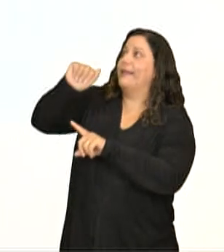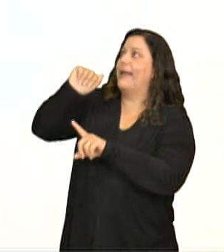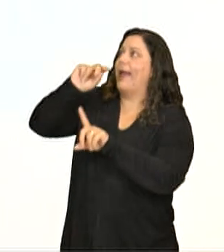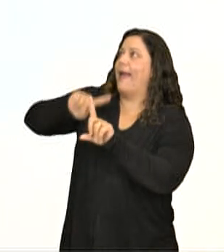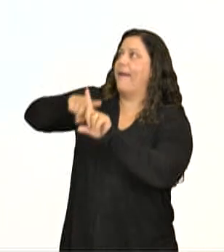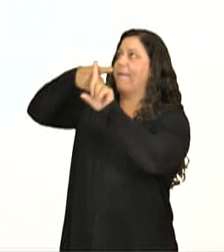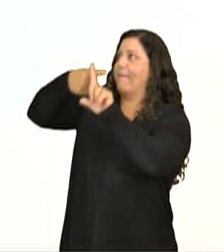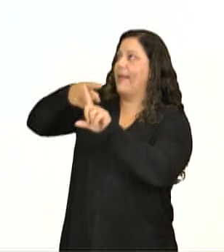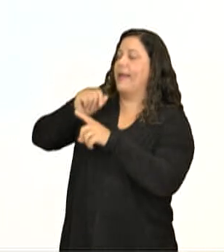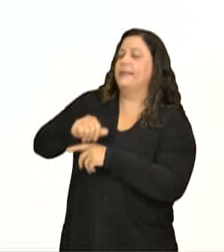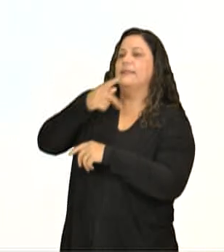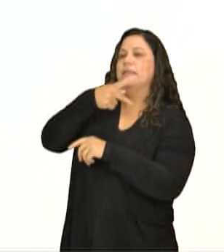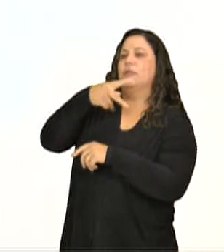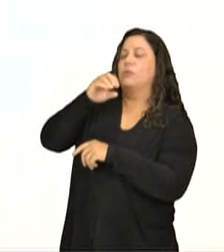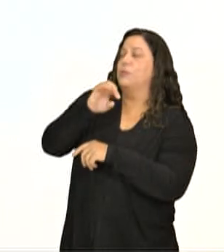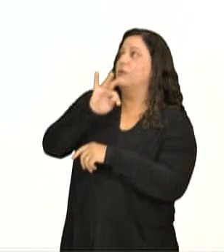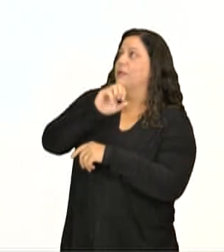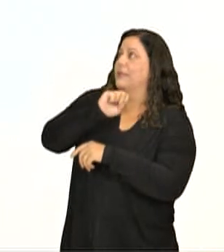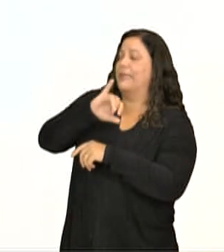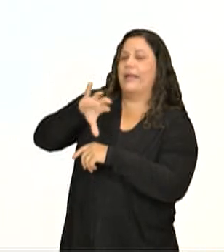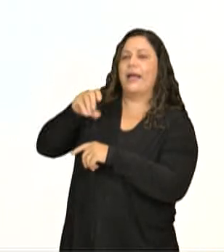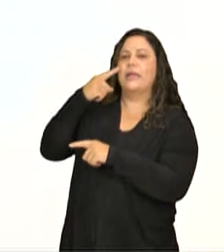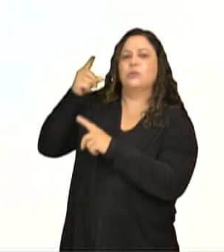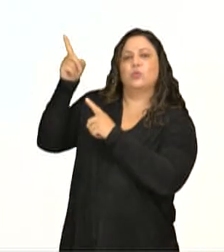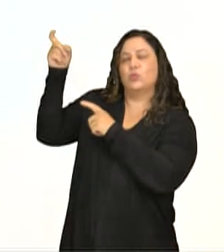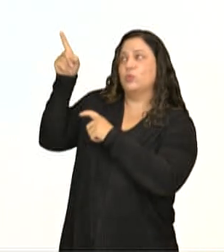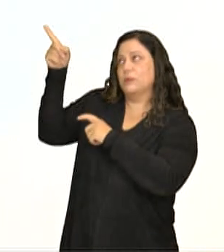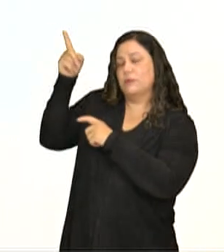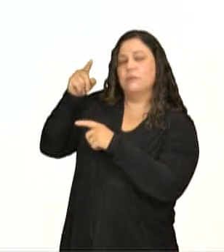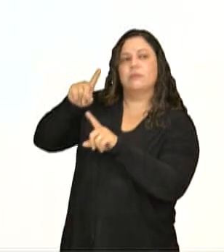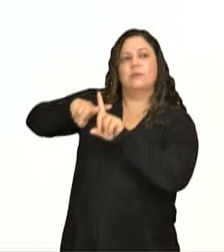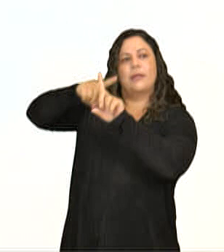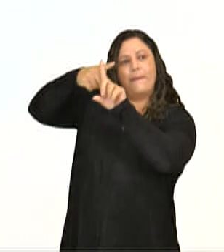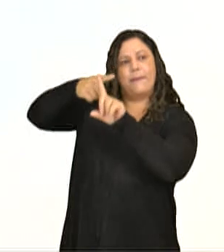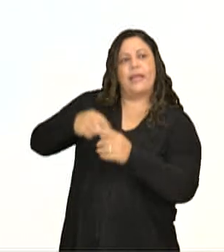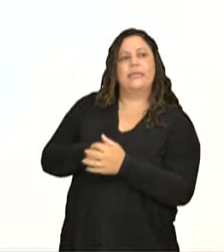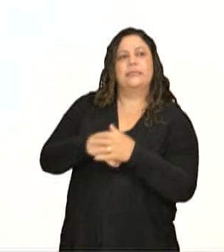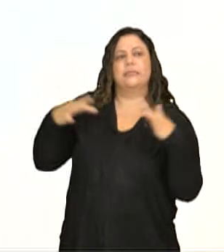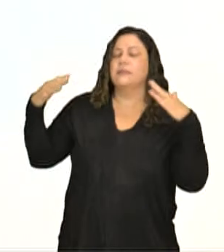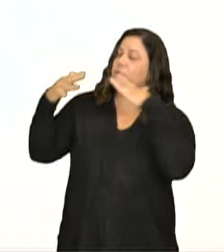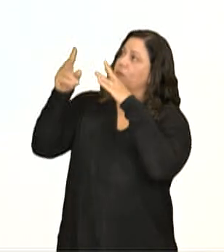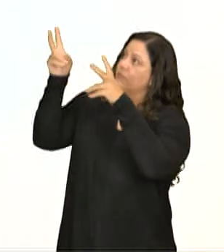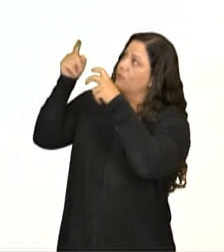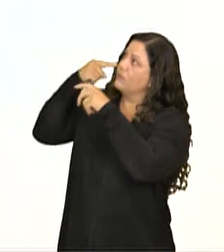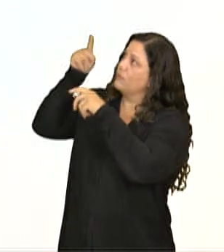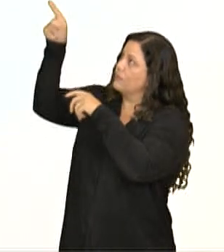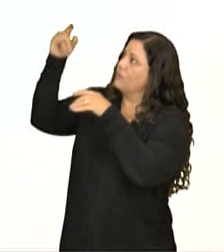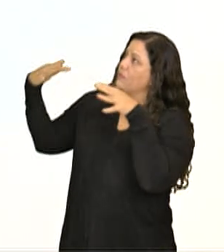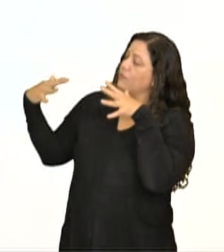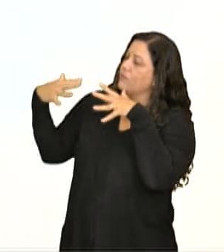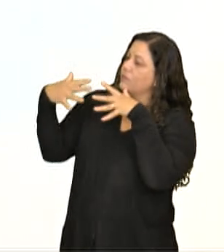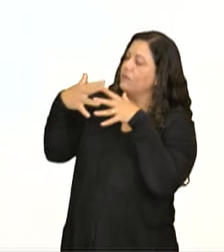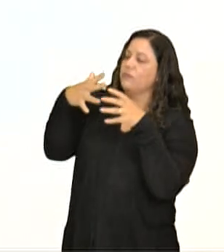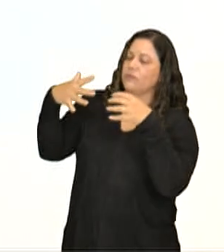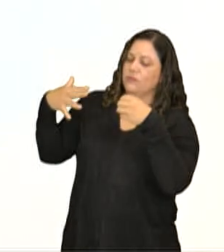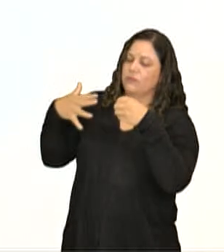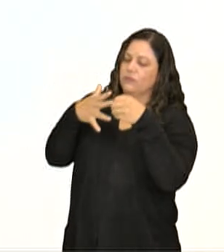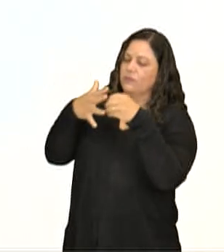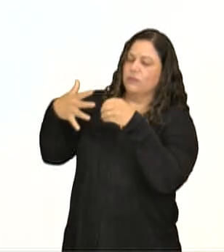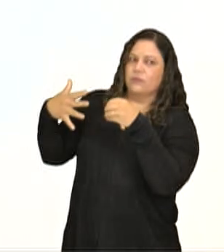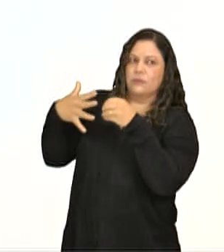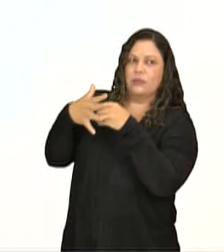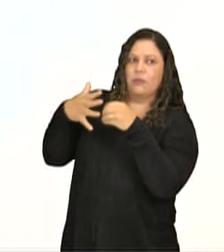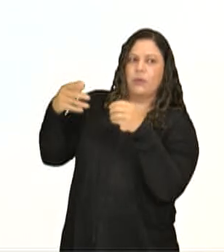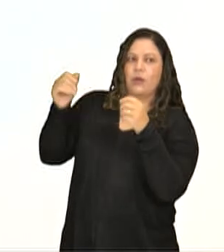e o potássio também um cátion K+. Então eles atravessam aqui, vai vir a molécula de ATP